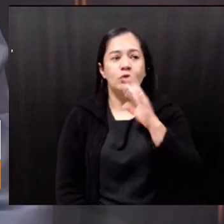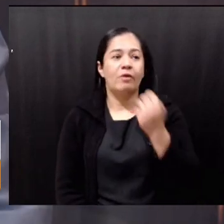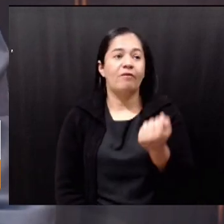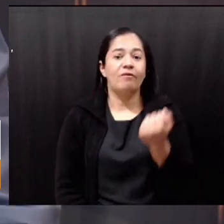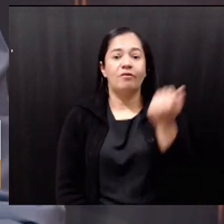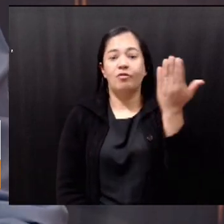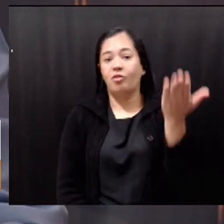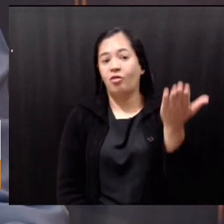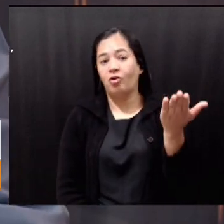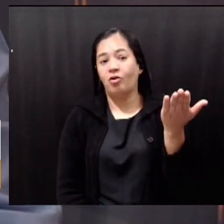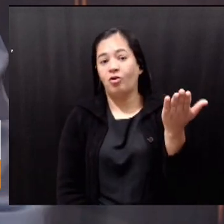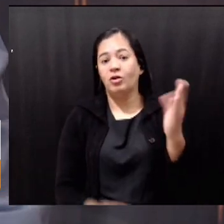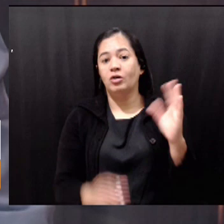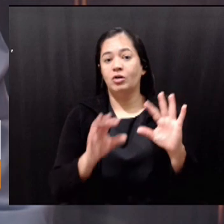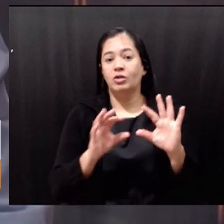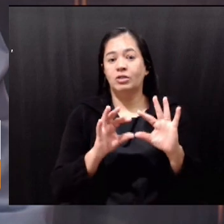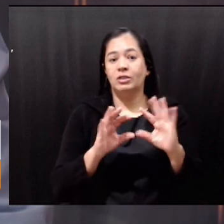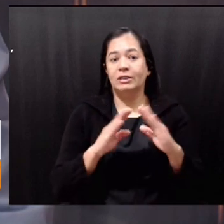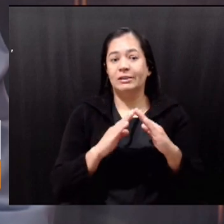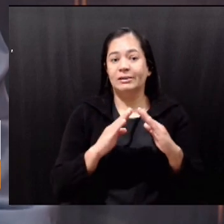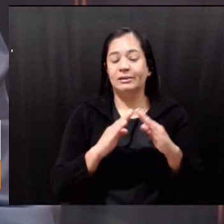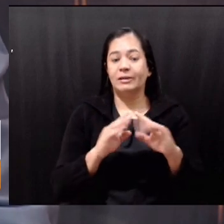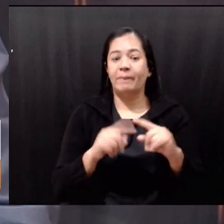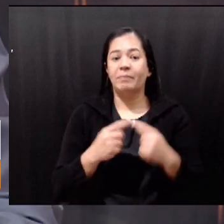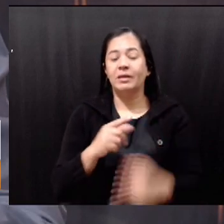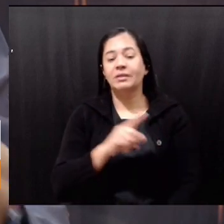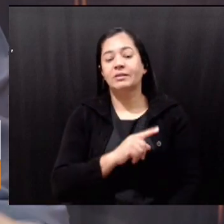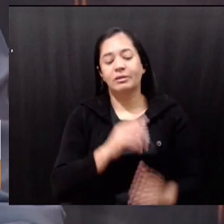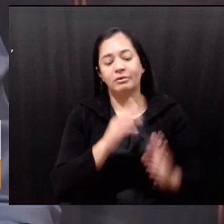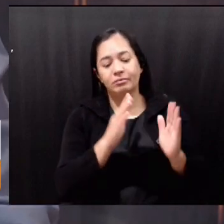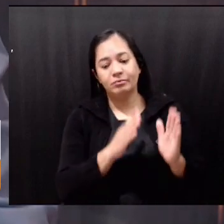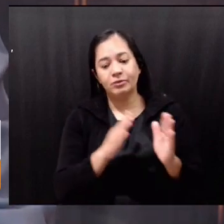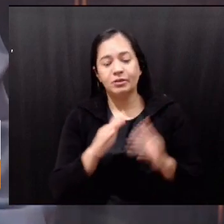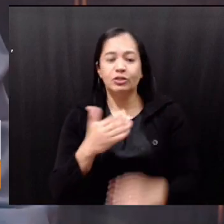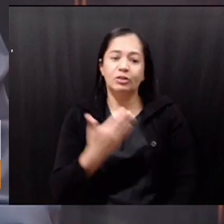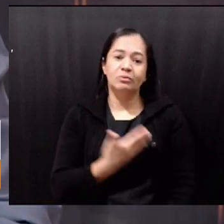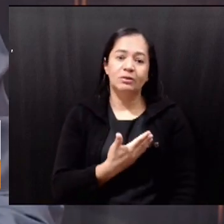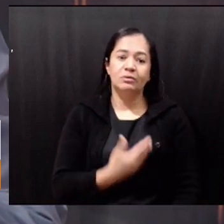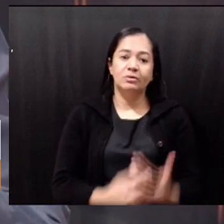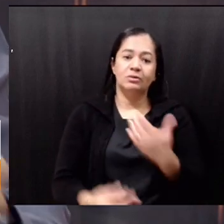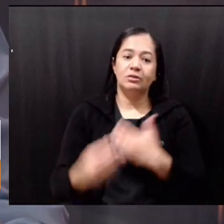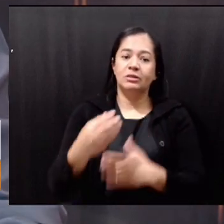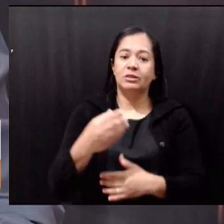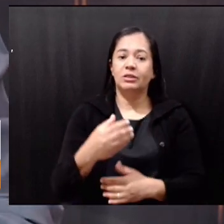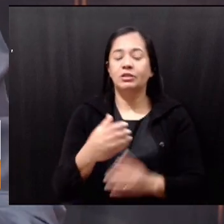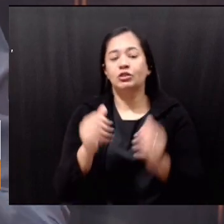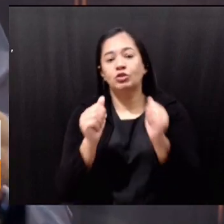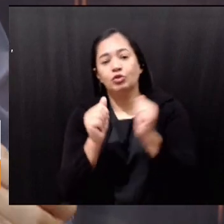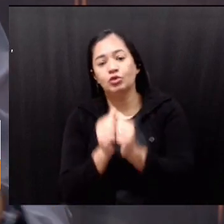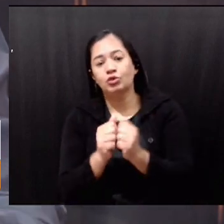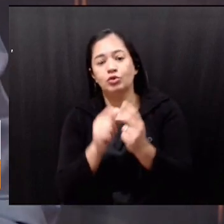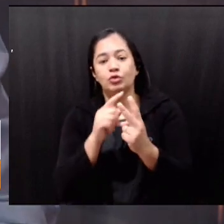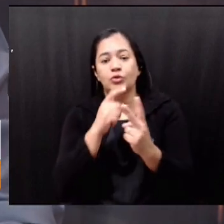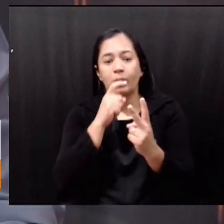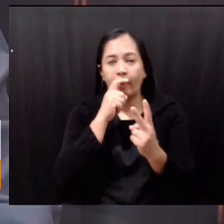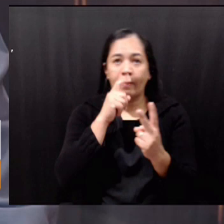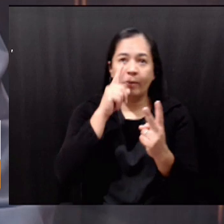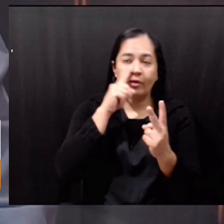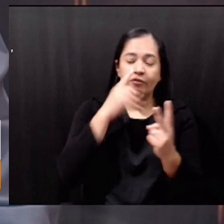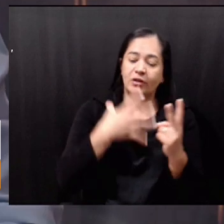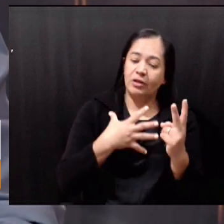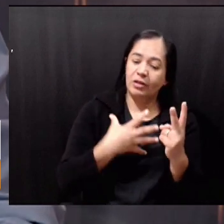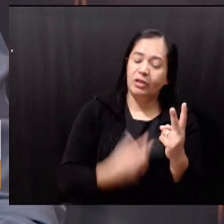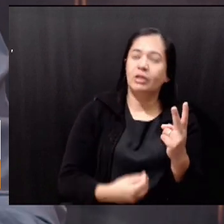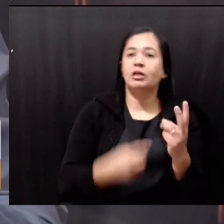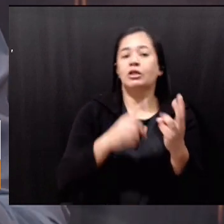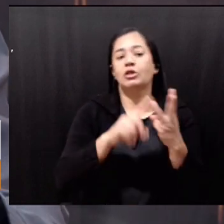nossa casa. Mas existem processos de amizade, às vezes, entre pais e filhos, entre avô e netos,